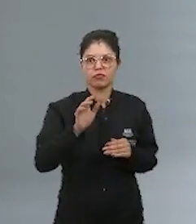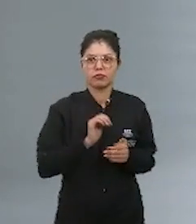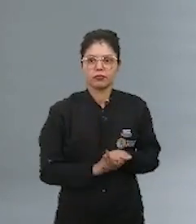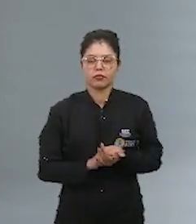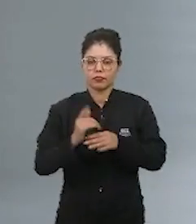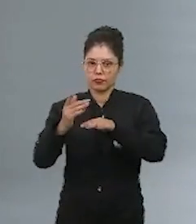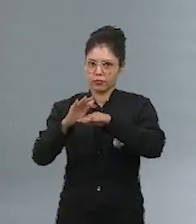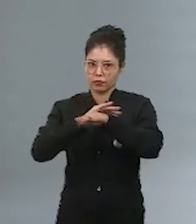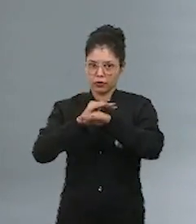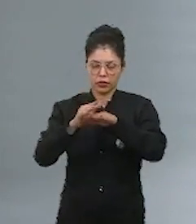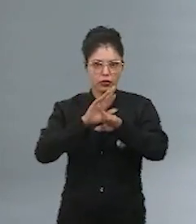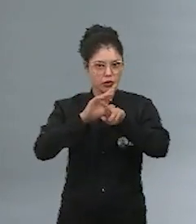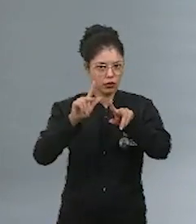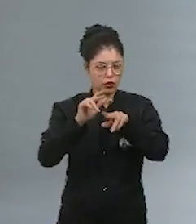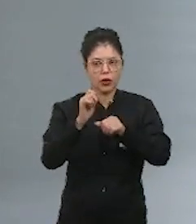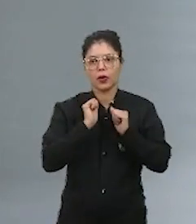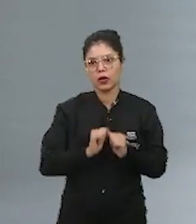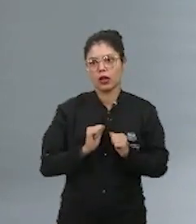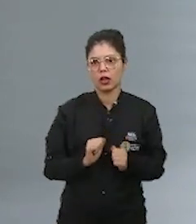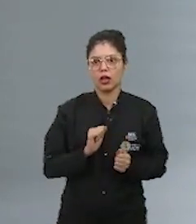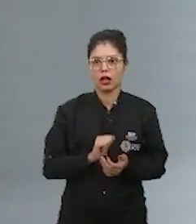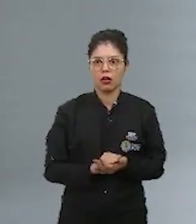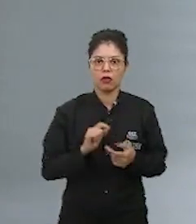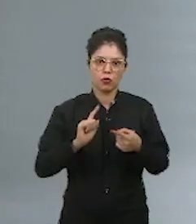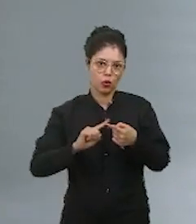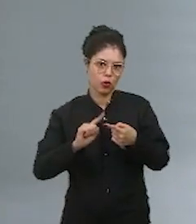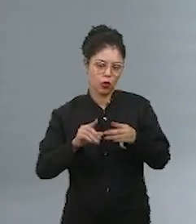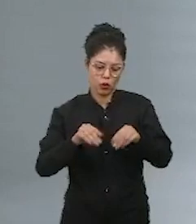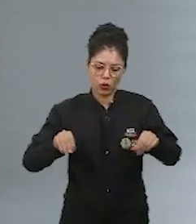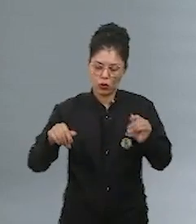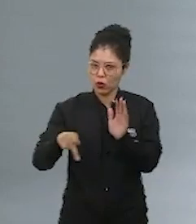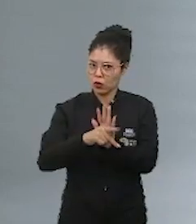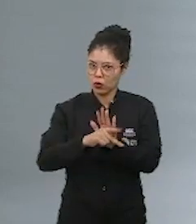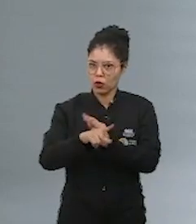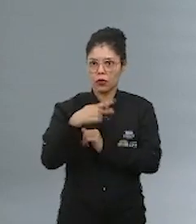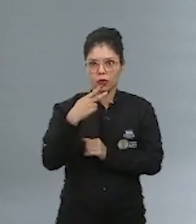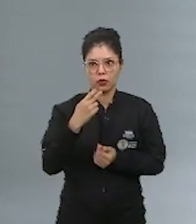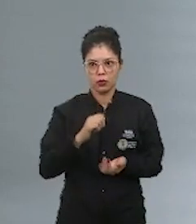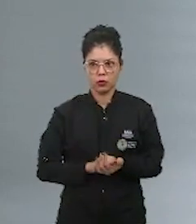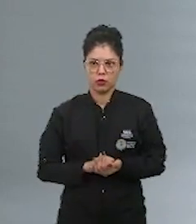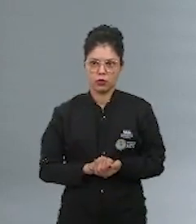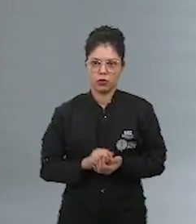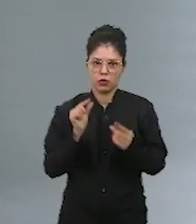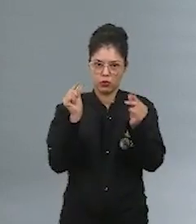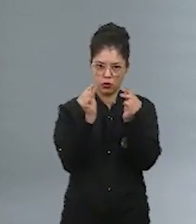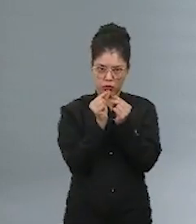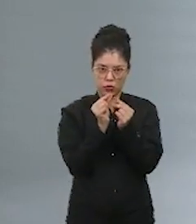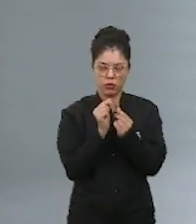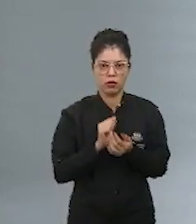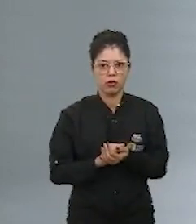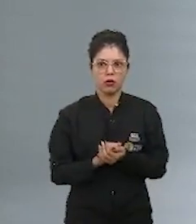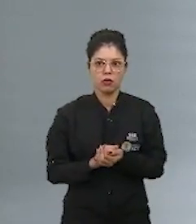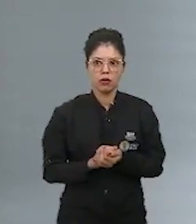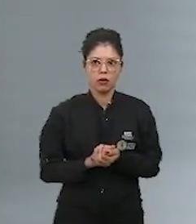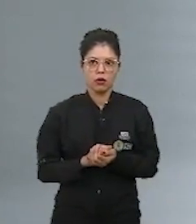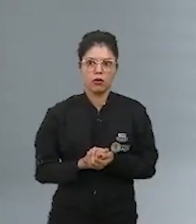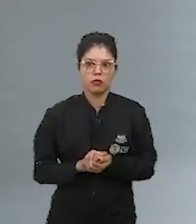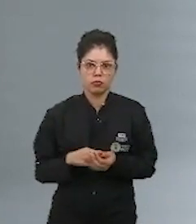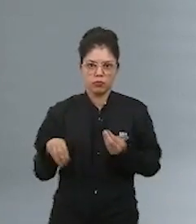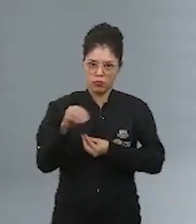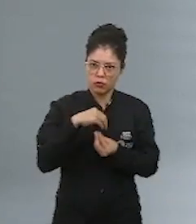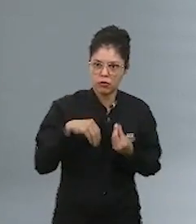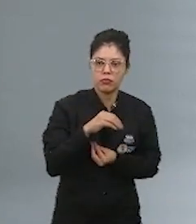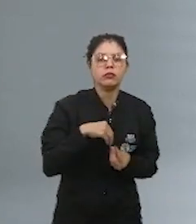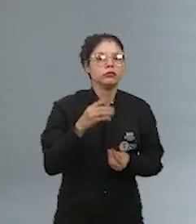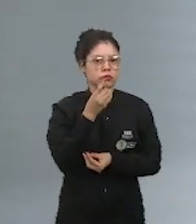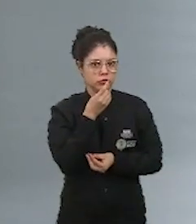sedimentos diferentes. Pode ter silt, pode ter a areia propriamente dita, que é o sedimento menor, tá? O silt. Então, nós, lógico,